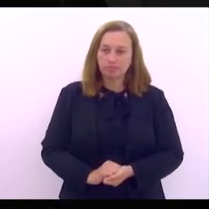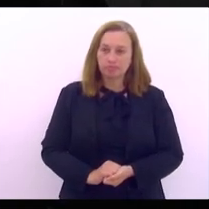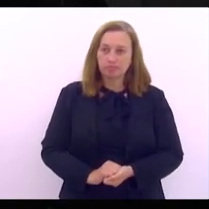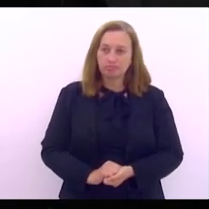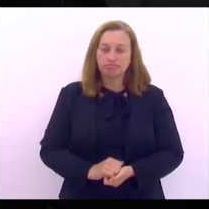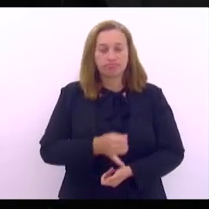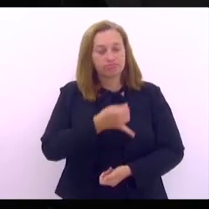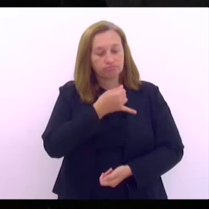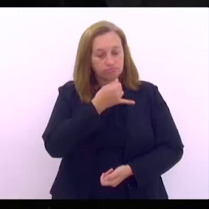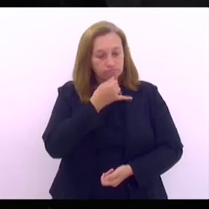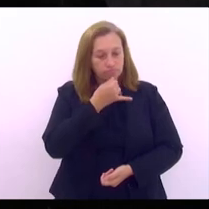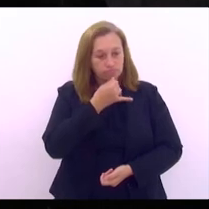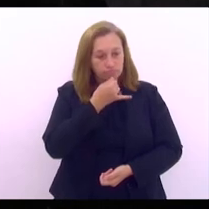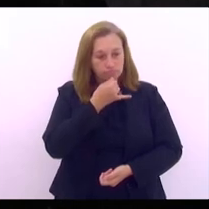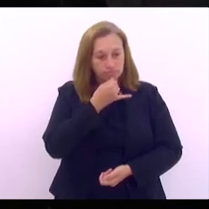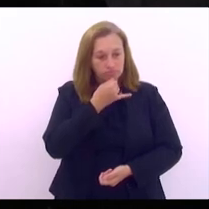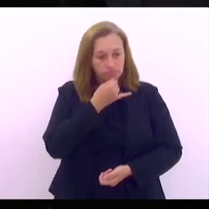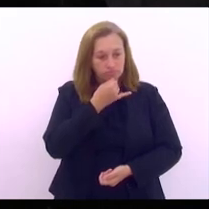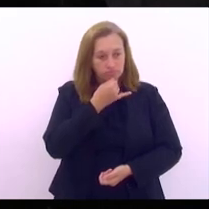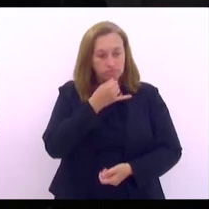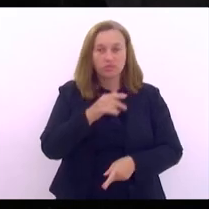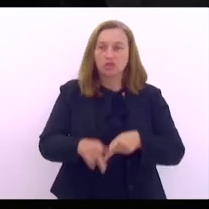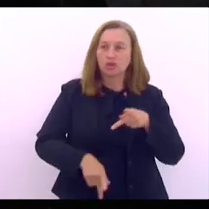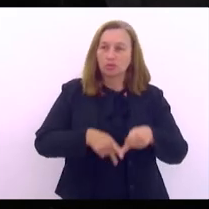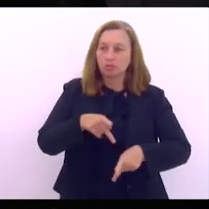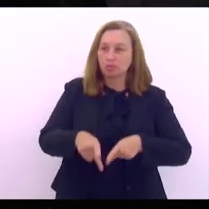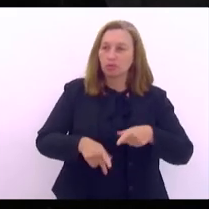pesar ao povo israelense.